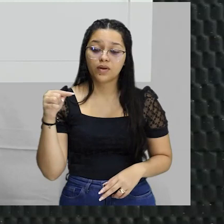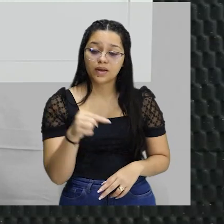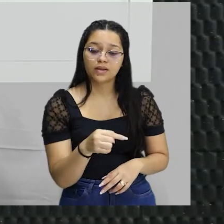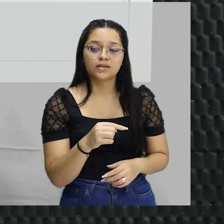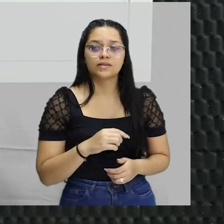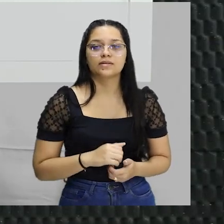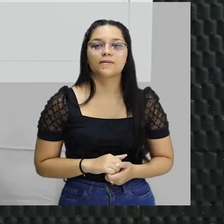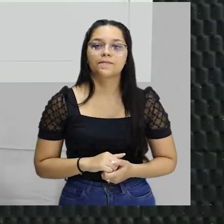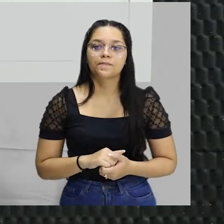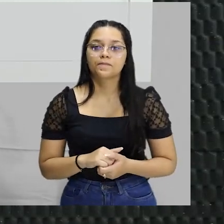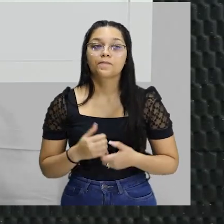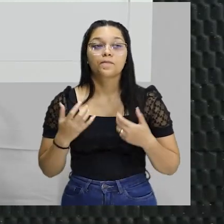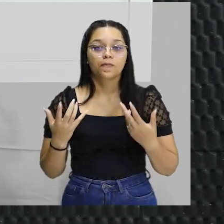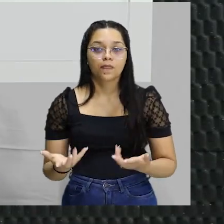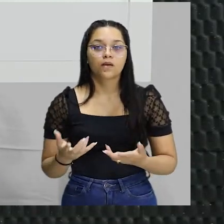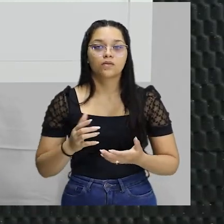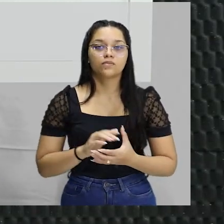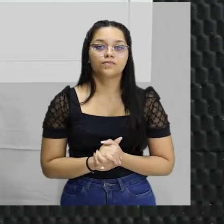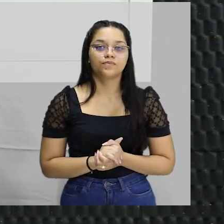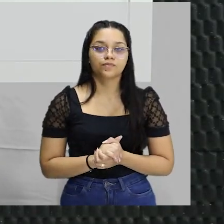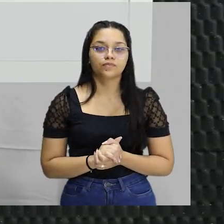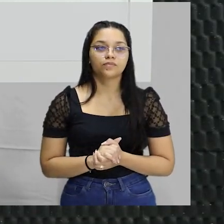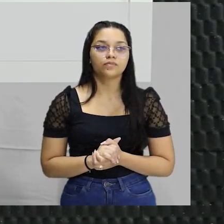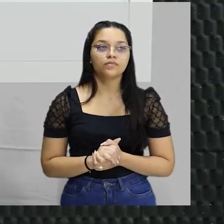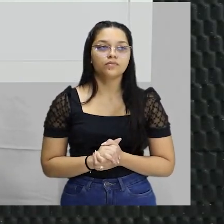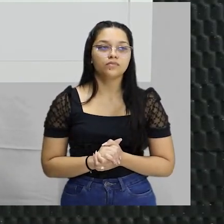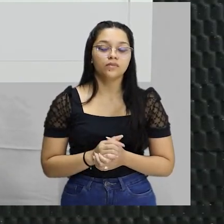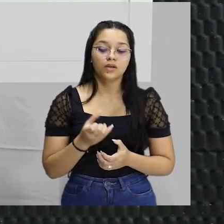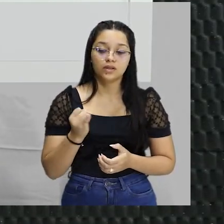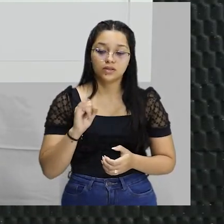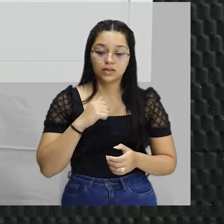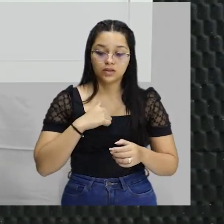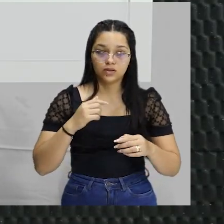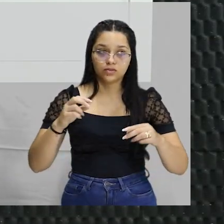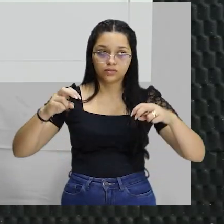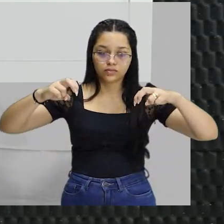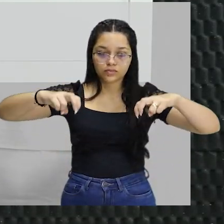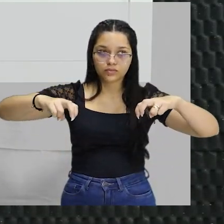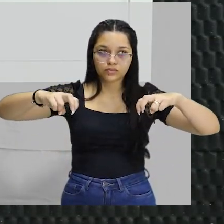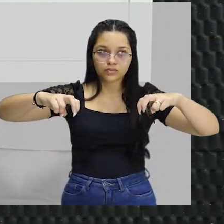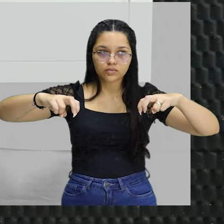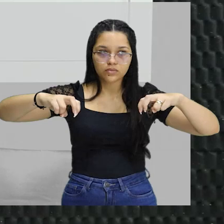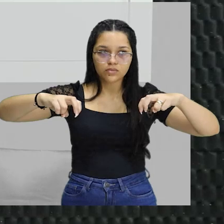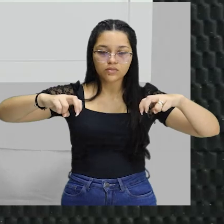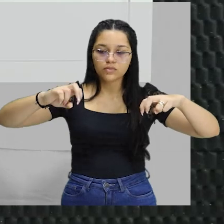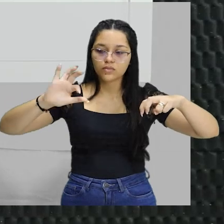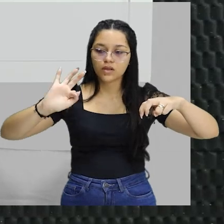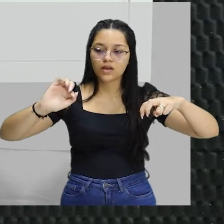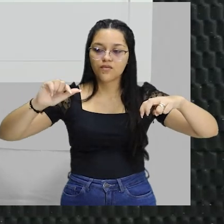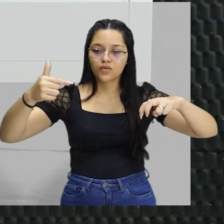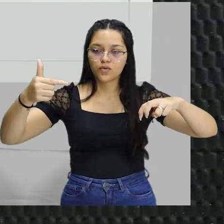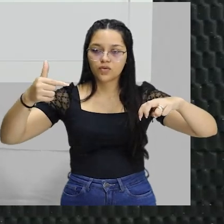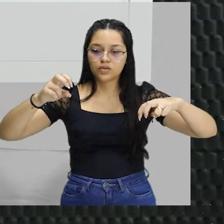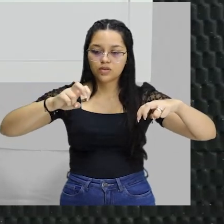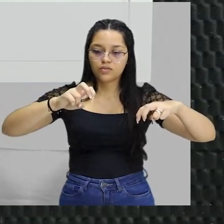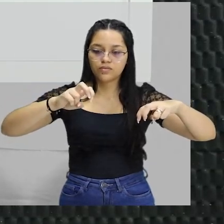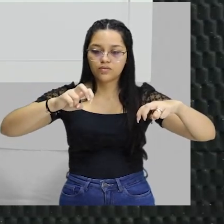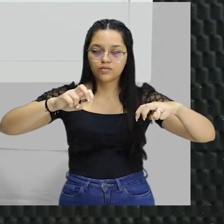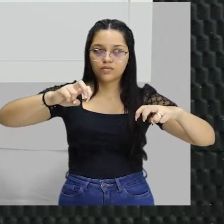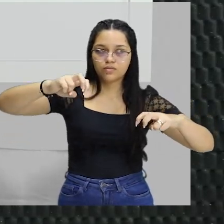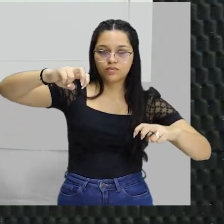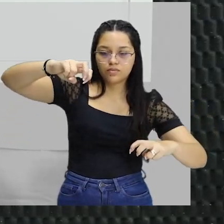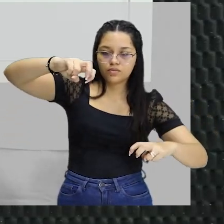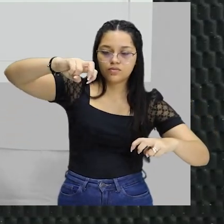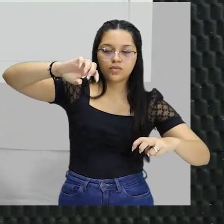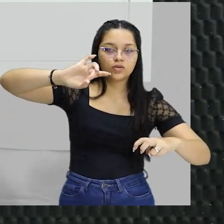ponto de apoio. Então é o seguinte, se eu segurar aqui, deste lado vai agir F2. Aí eu